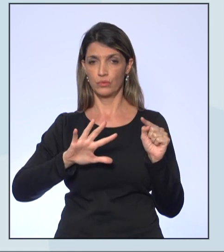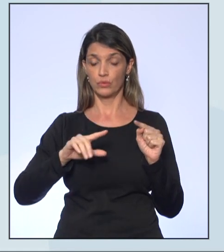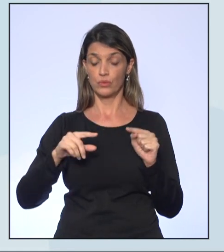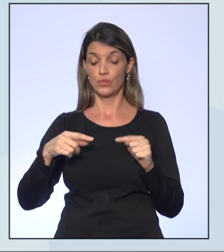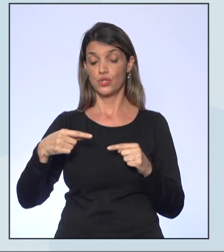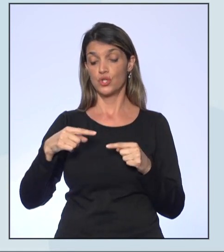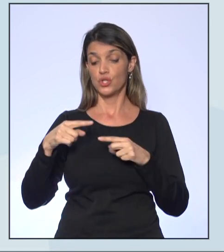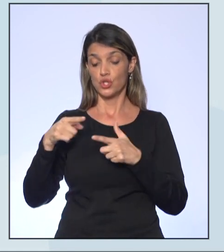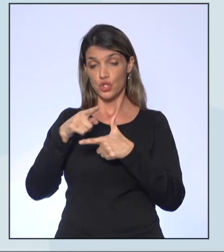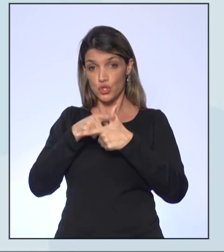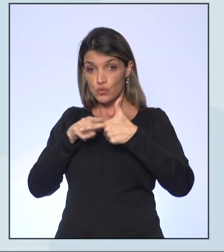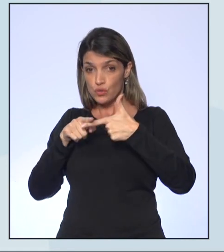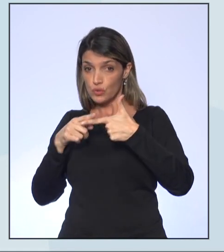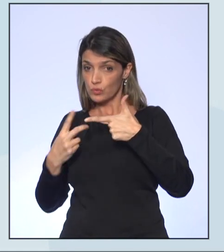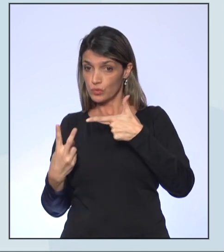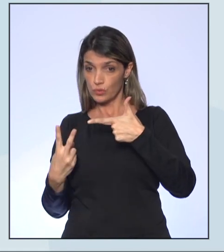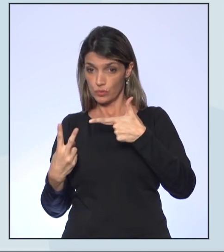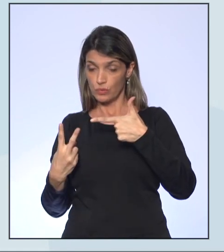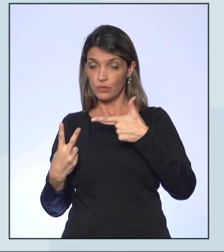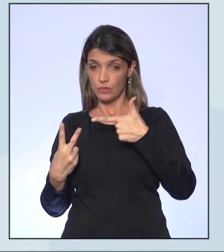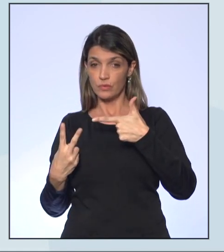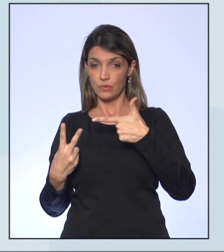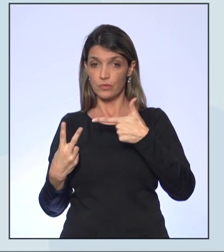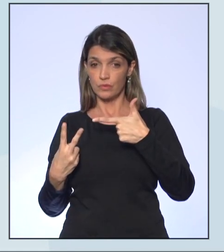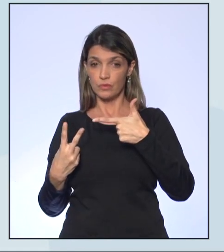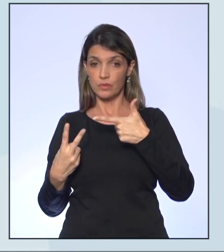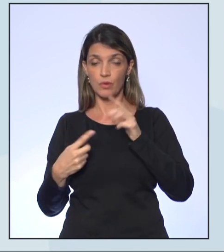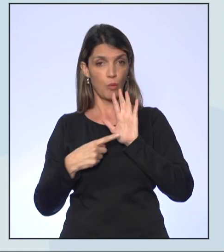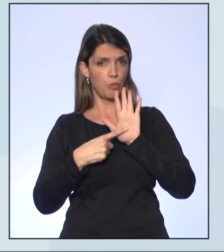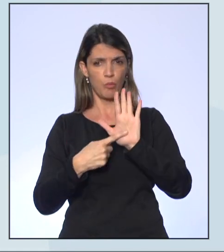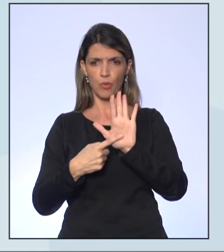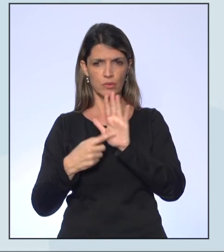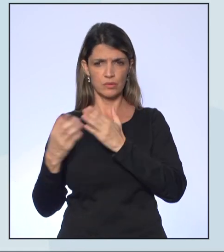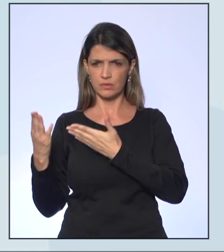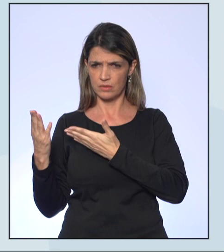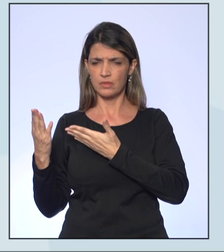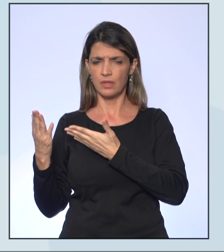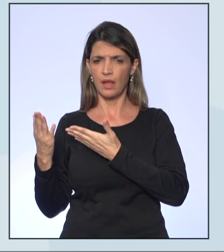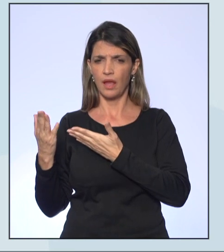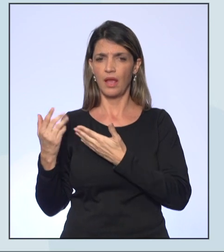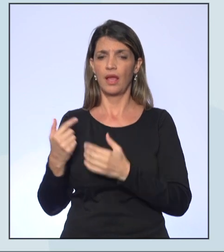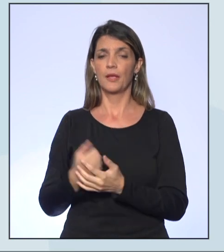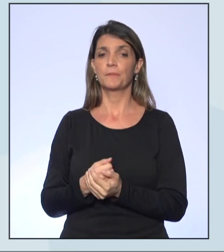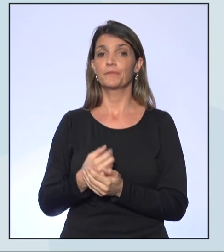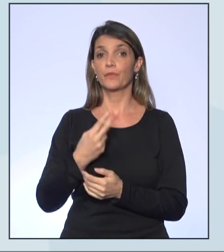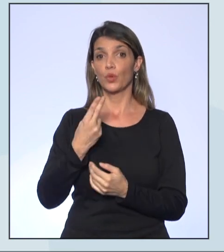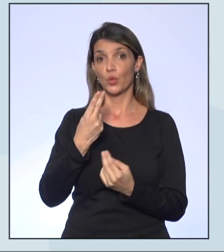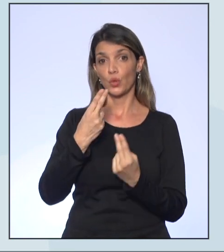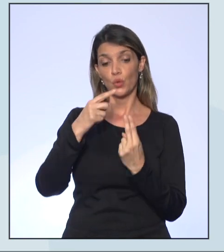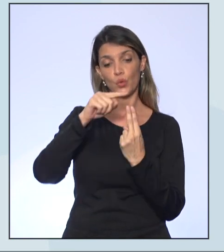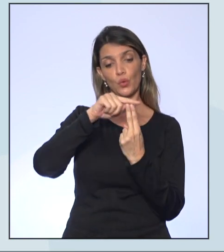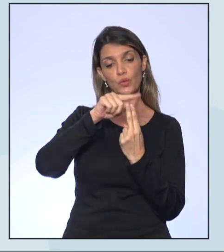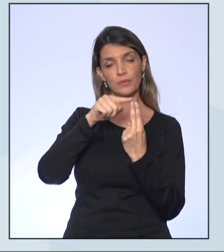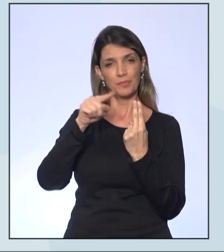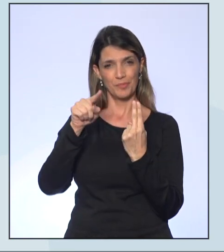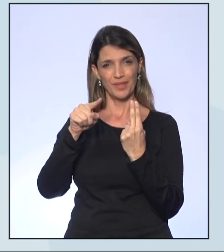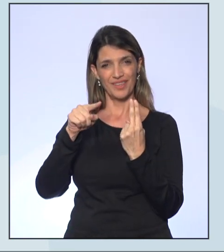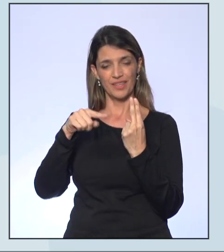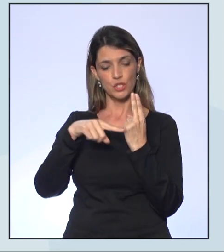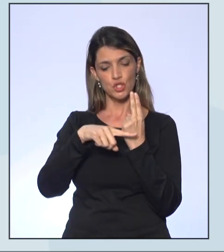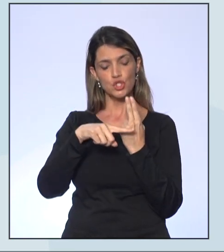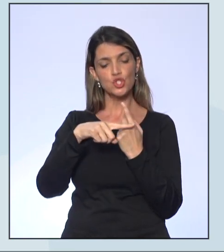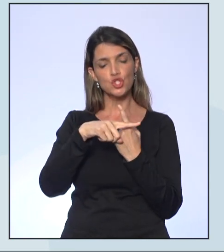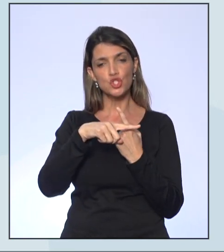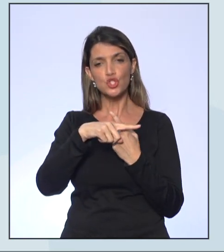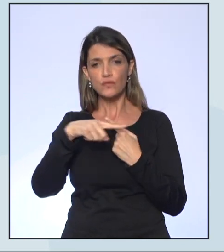por 2. Como eu sei que eu mostrei para vocês aqui que o comprimento é 2π, e por isso que eu divido por 2, então